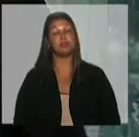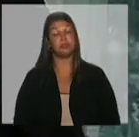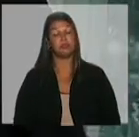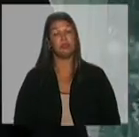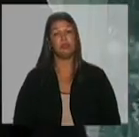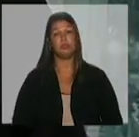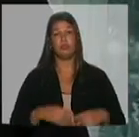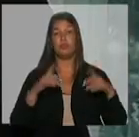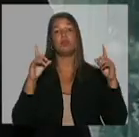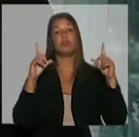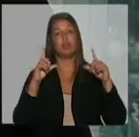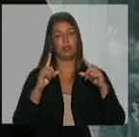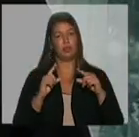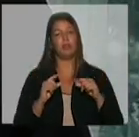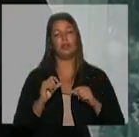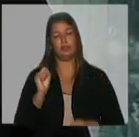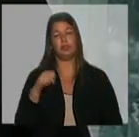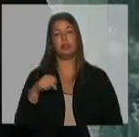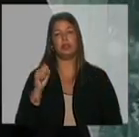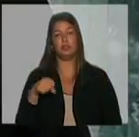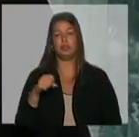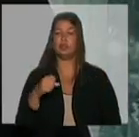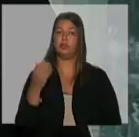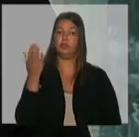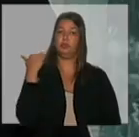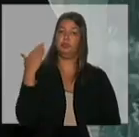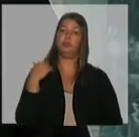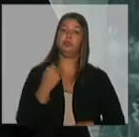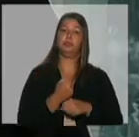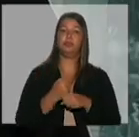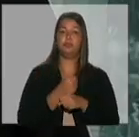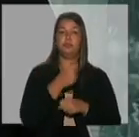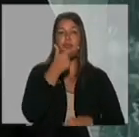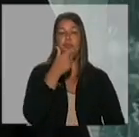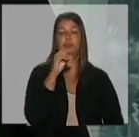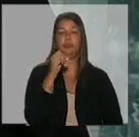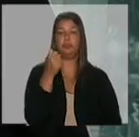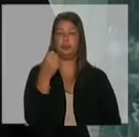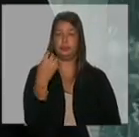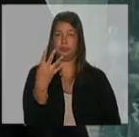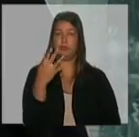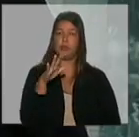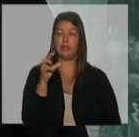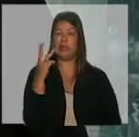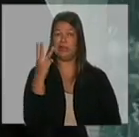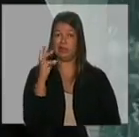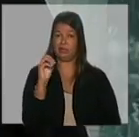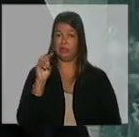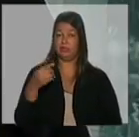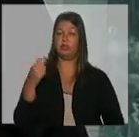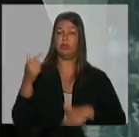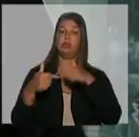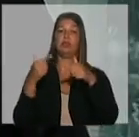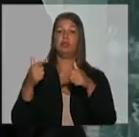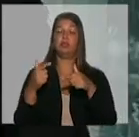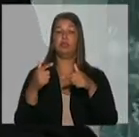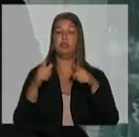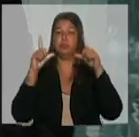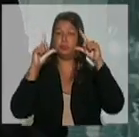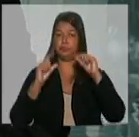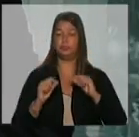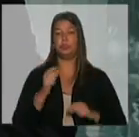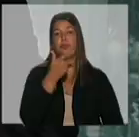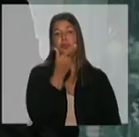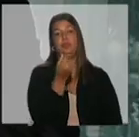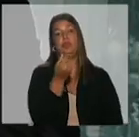Na verdade, cai bem, né, Fernanda? A gente sai lá em 2014 de algo em torno de 30 mil empregos para 20 mil empregos,